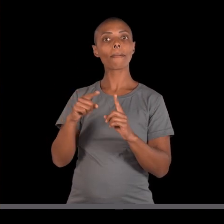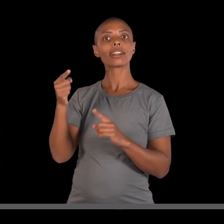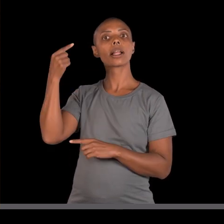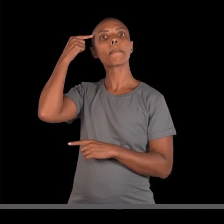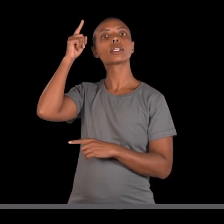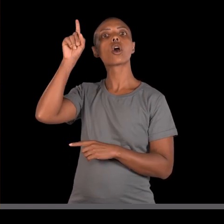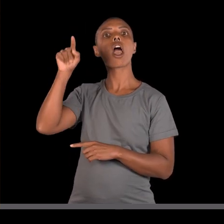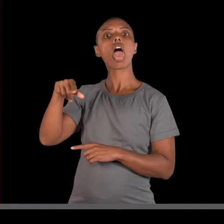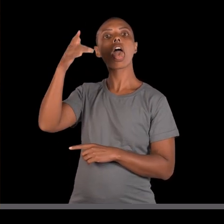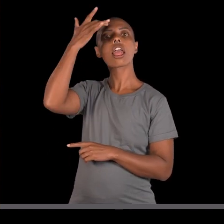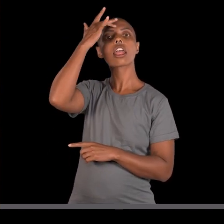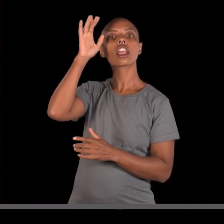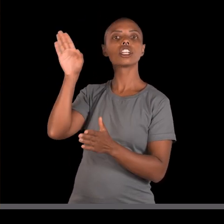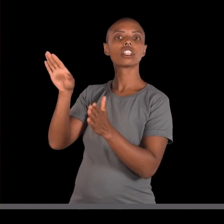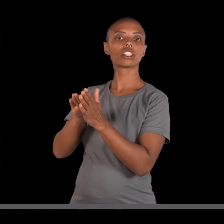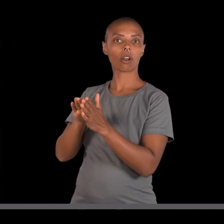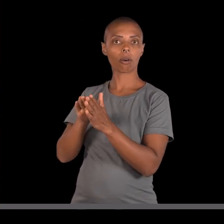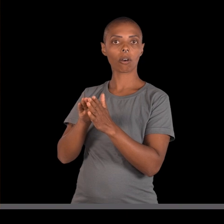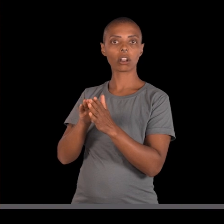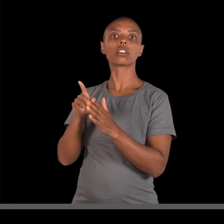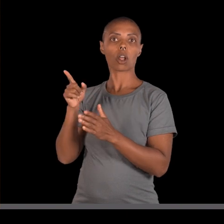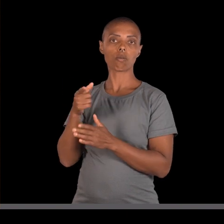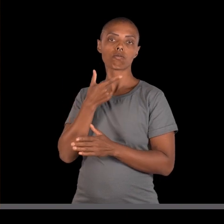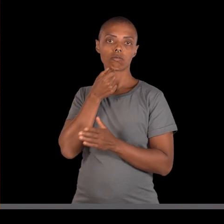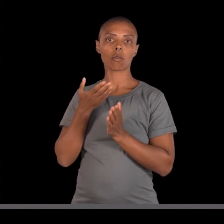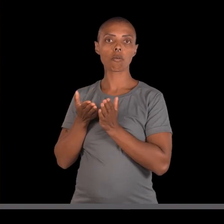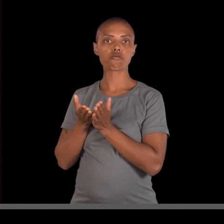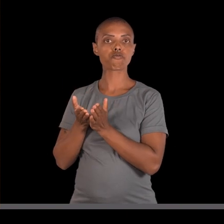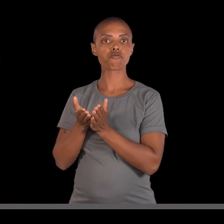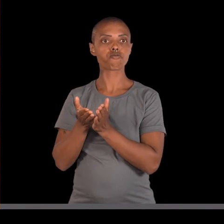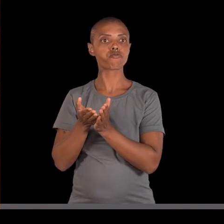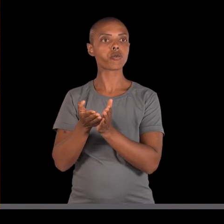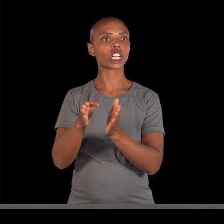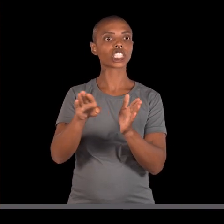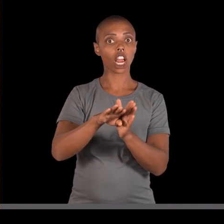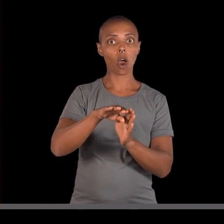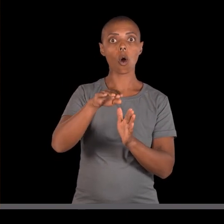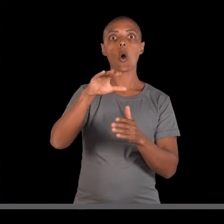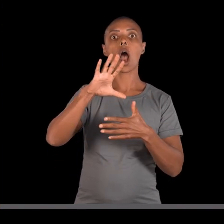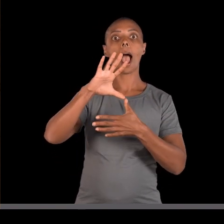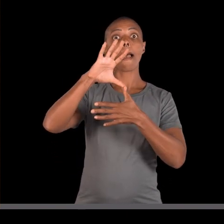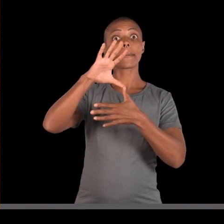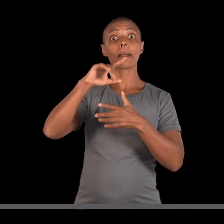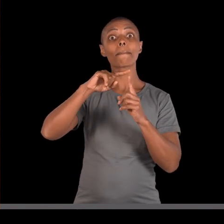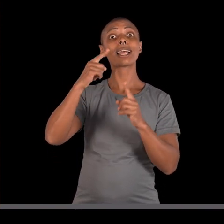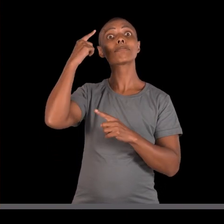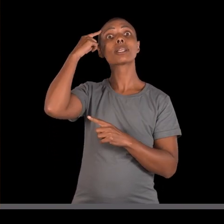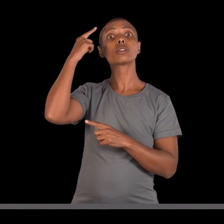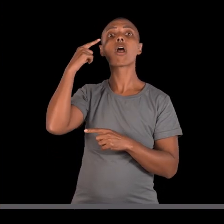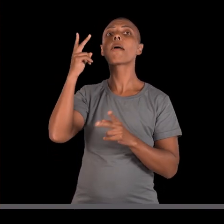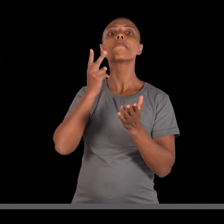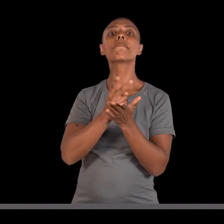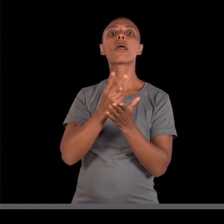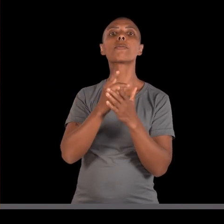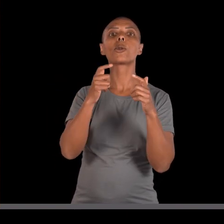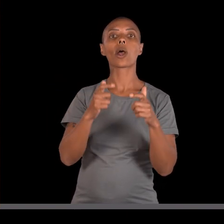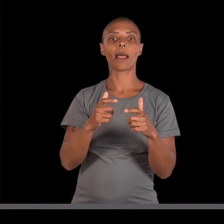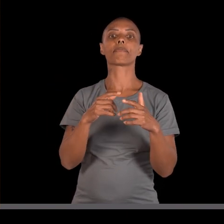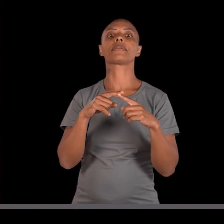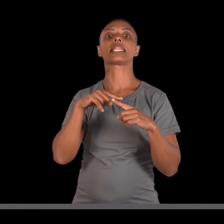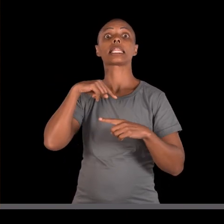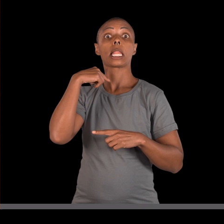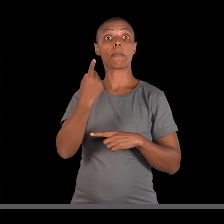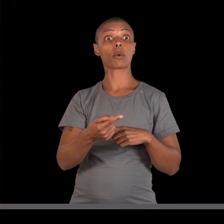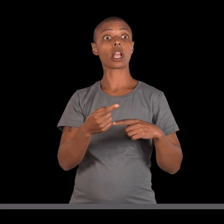tinha chegado às Índias. Então, Cristóvão Colombo foi o primeiro que chegou, mas ele não sabia que era um novo continente.